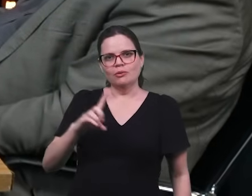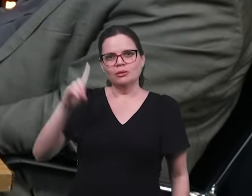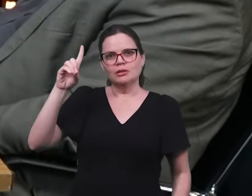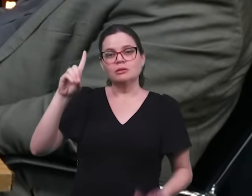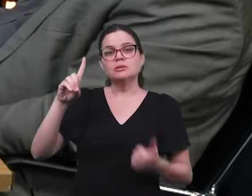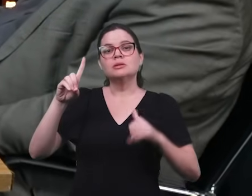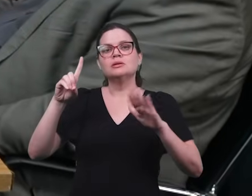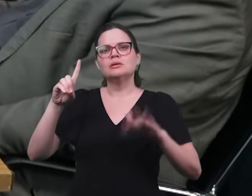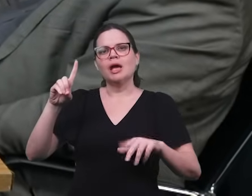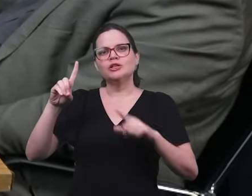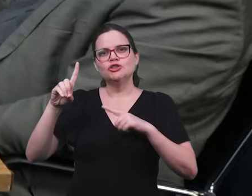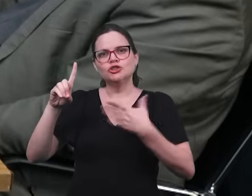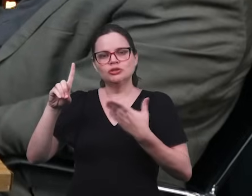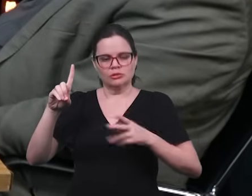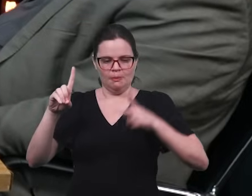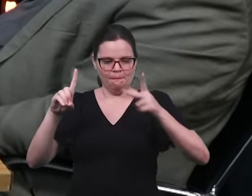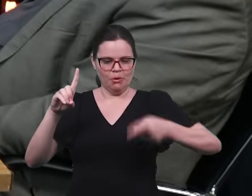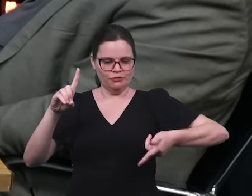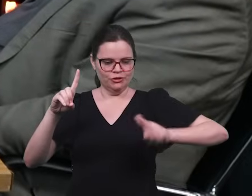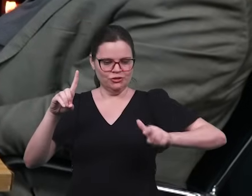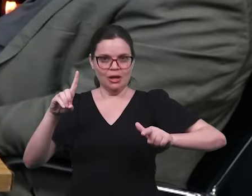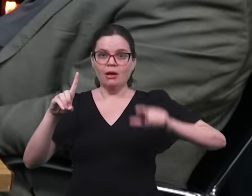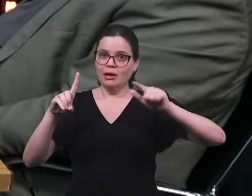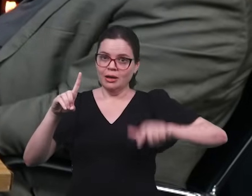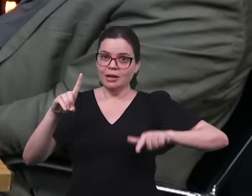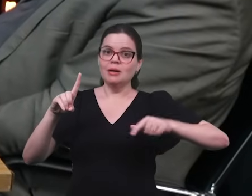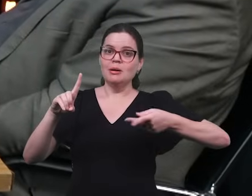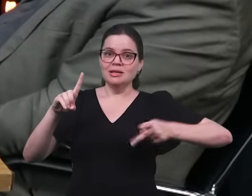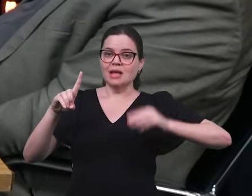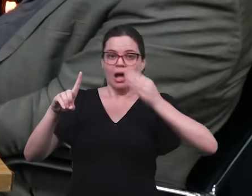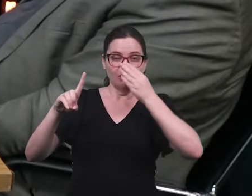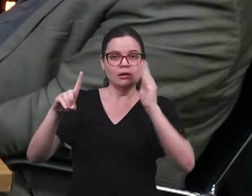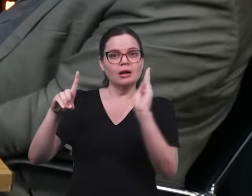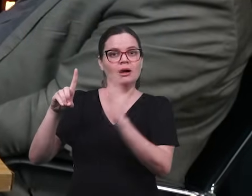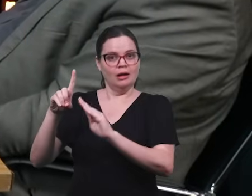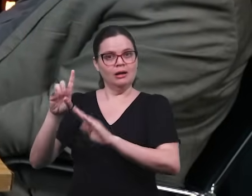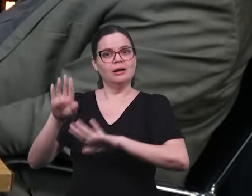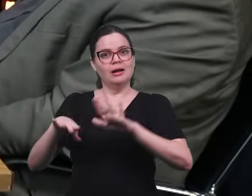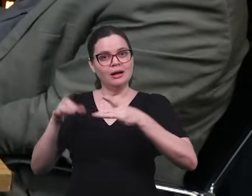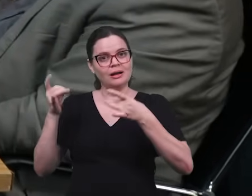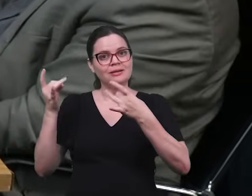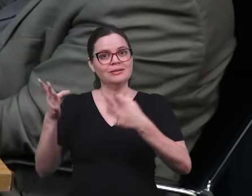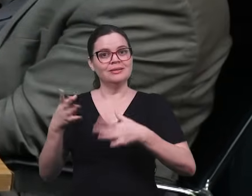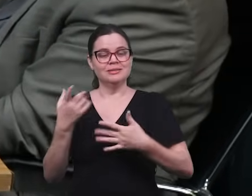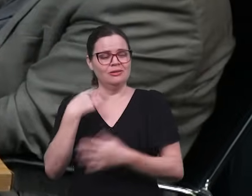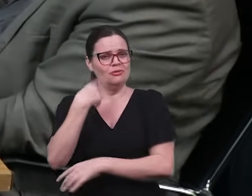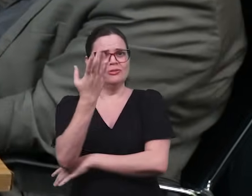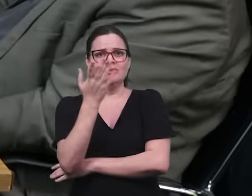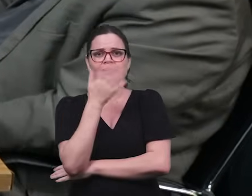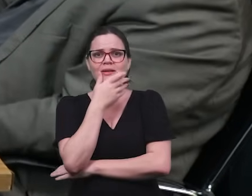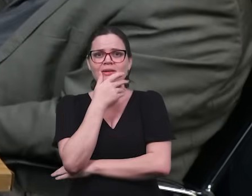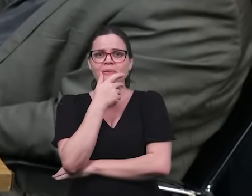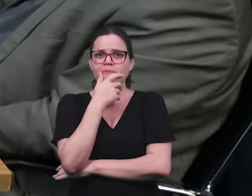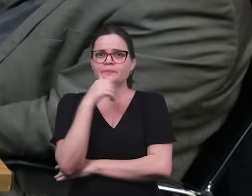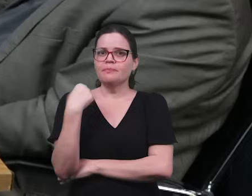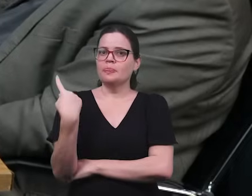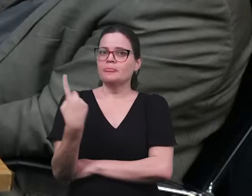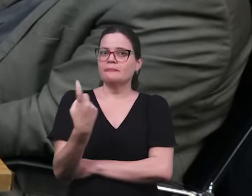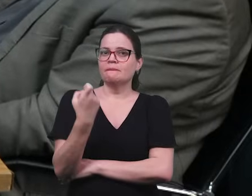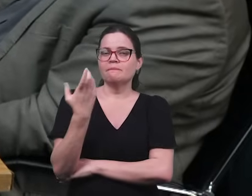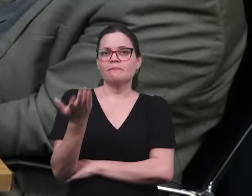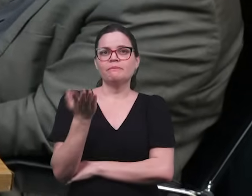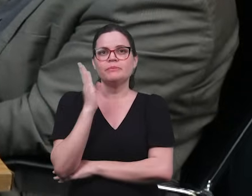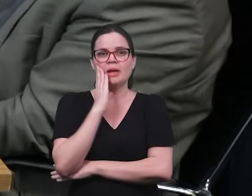Israel. Uhum. E é o único que abandonava. Interessante, né? Porque perfeito. Israel é o único povo.